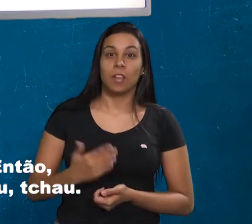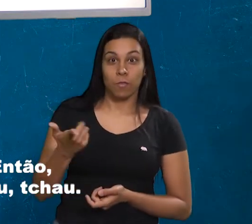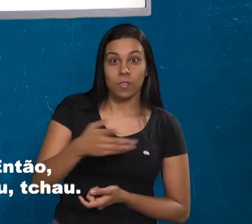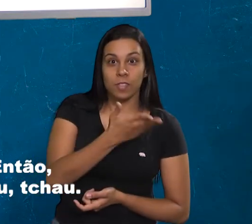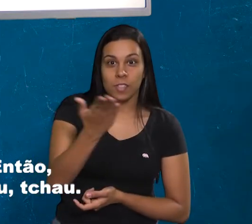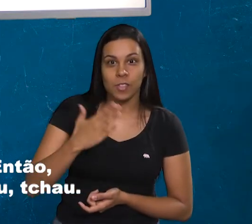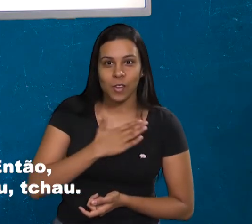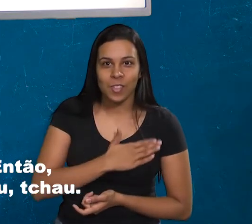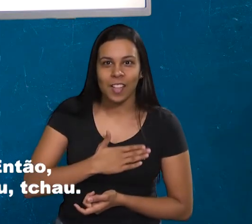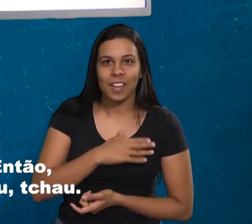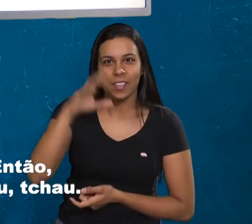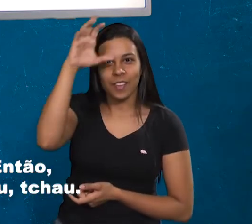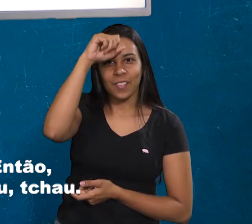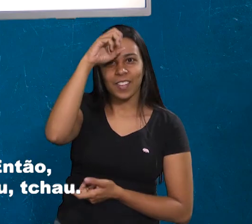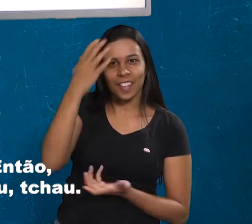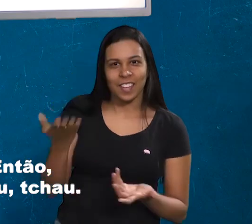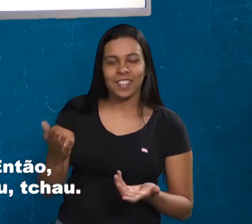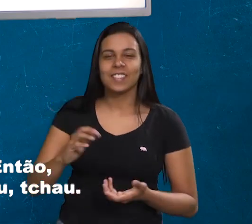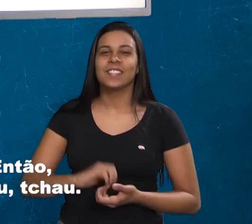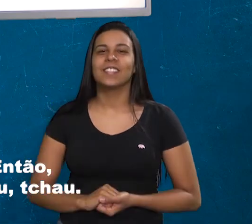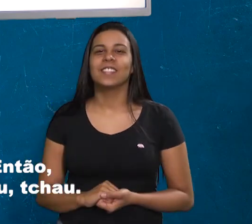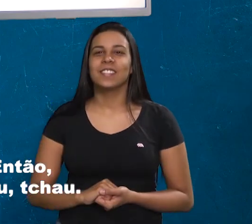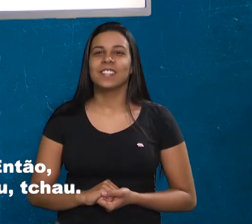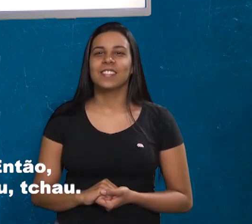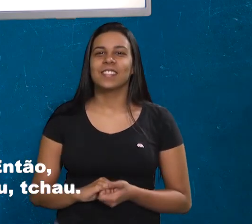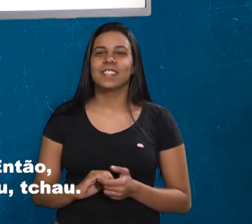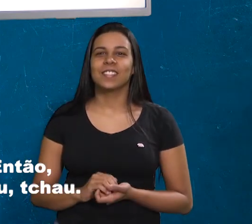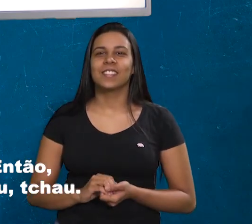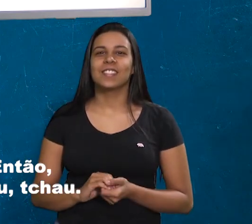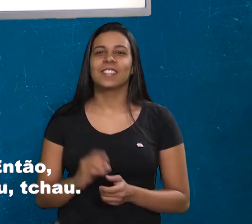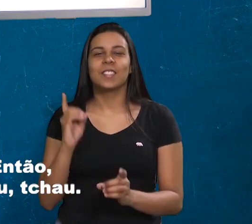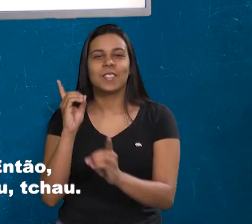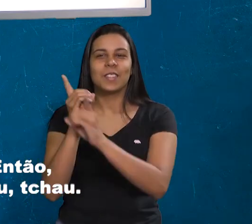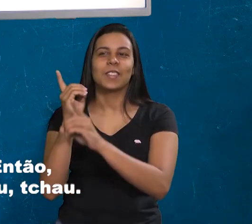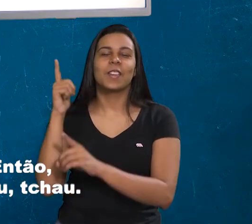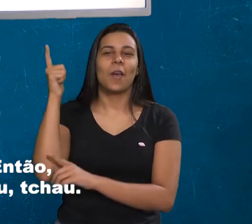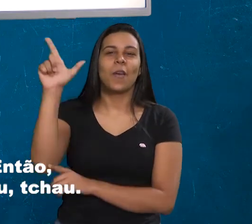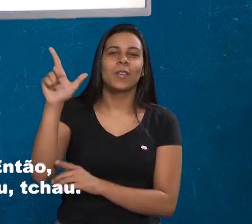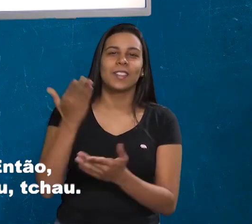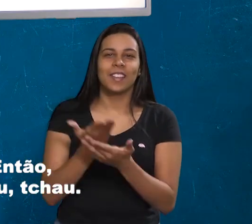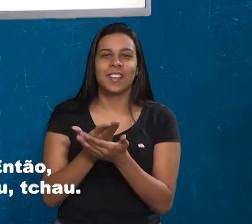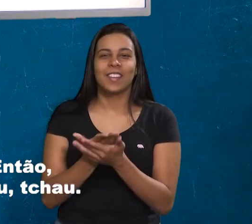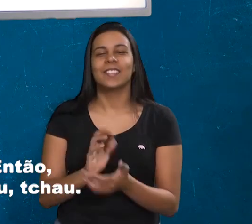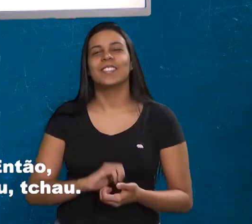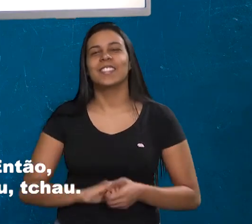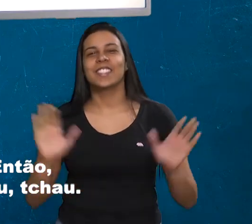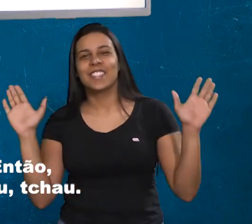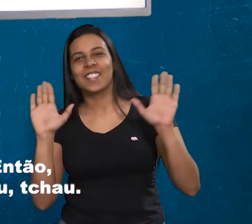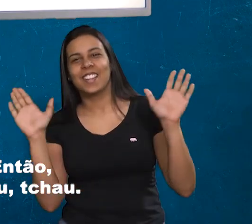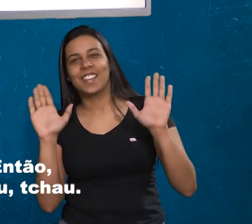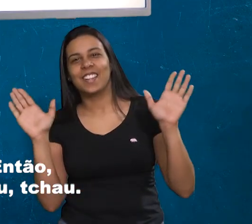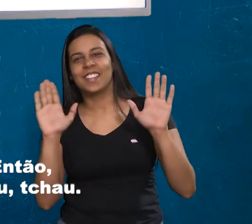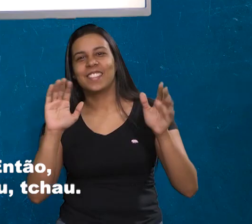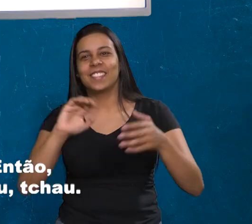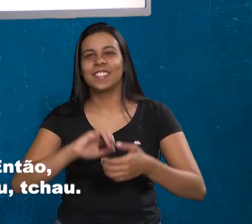gostaram de aprender sobre isso? Então, a gente se encontra na próxima aula. Tchau, tchau!